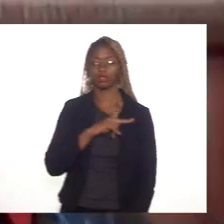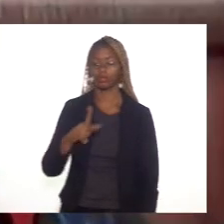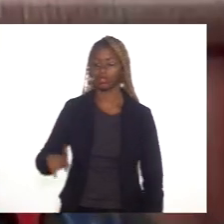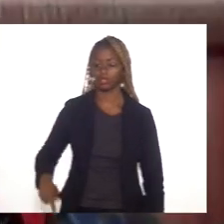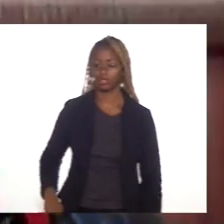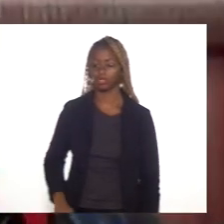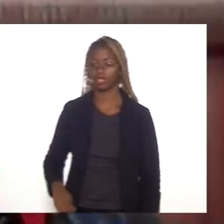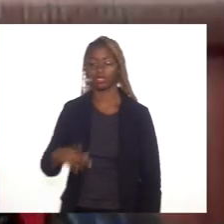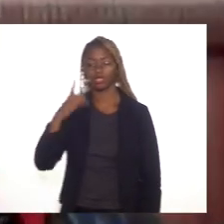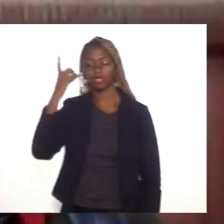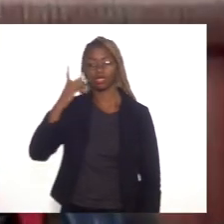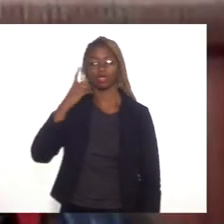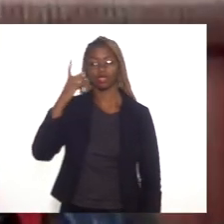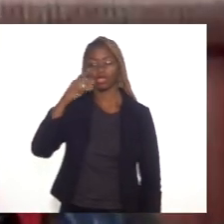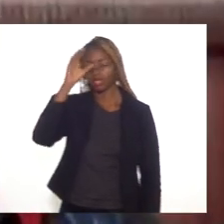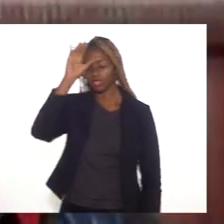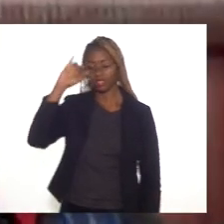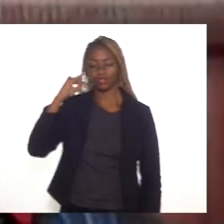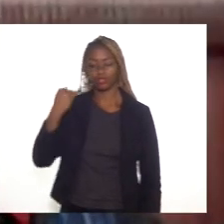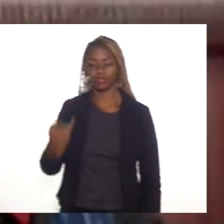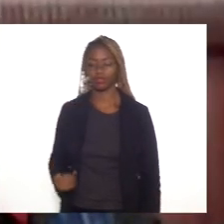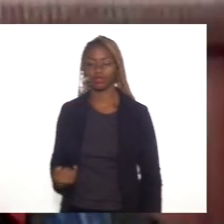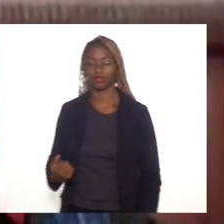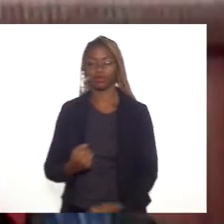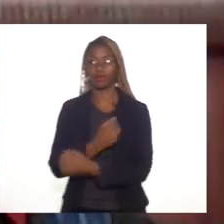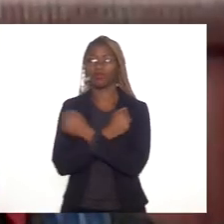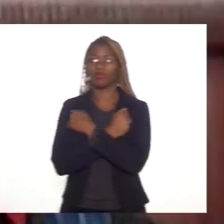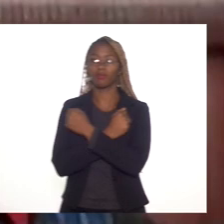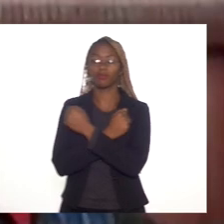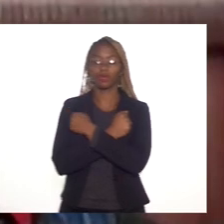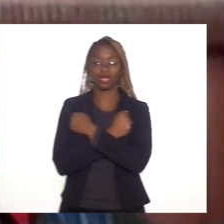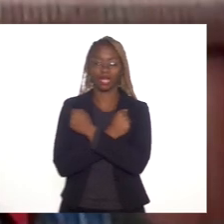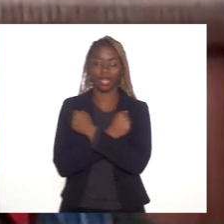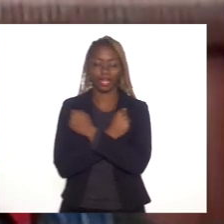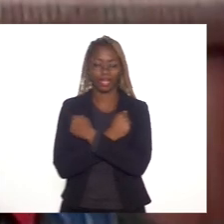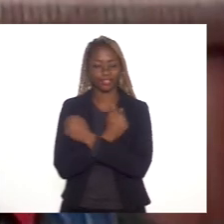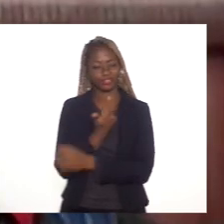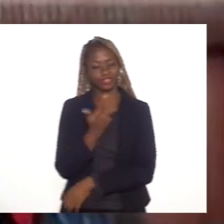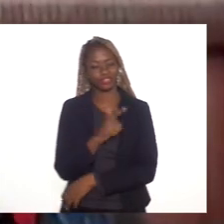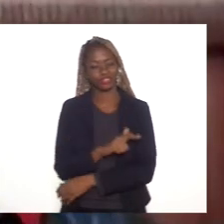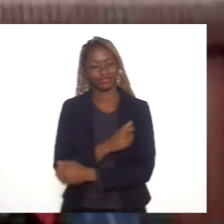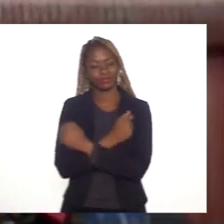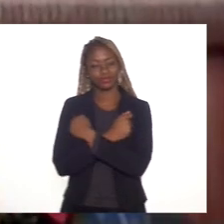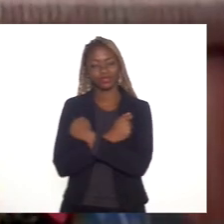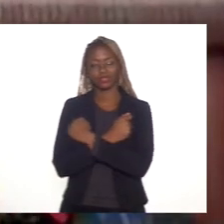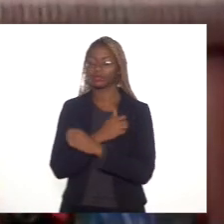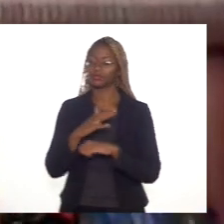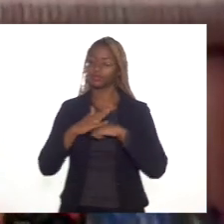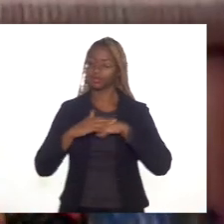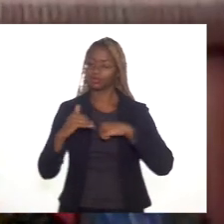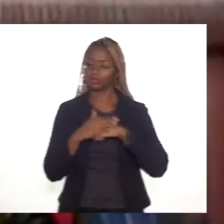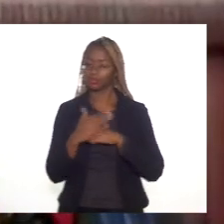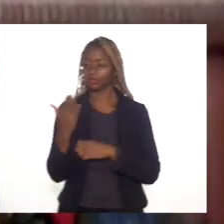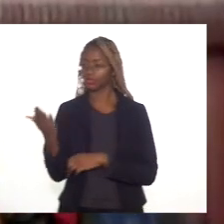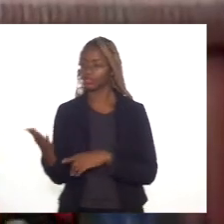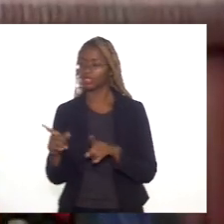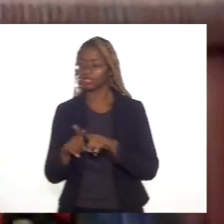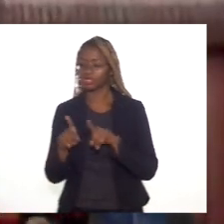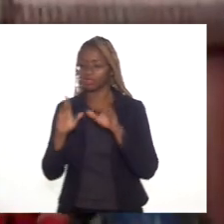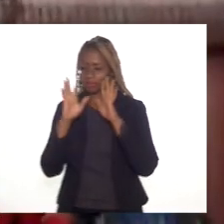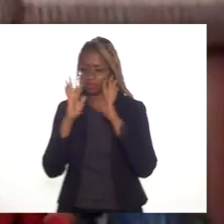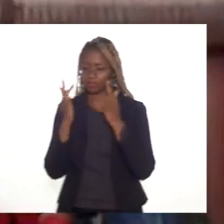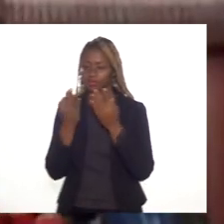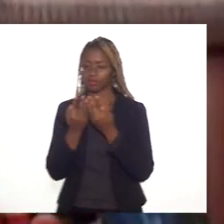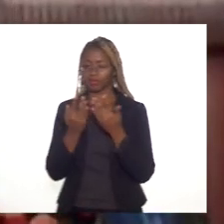deputada Tia Ju. mais uma vez aquele abraço bem apertado, um carinho para ti e para a tua família nesses